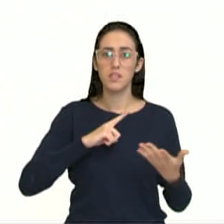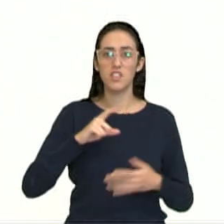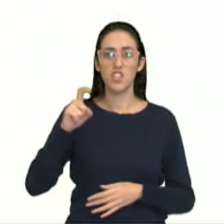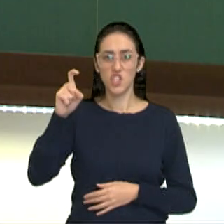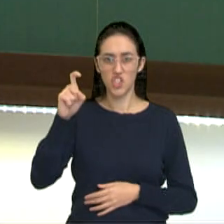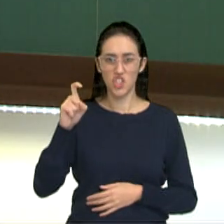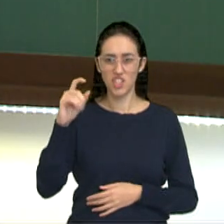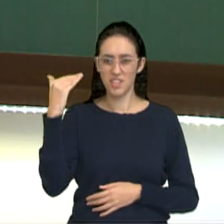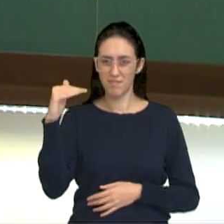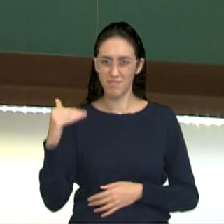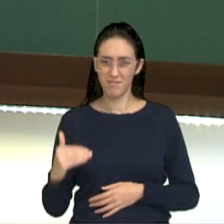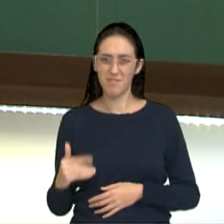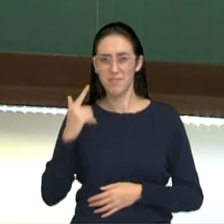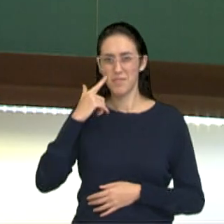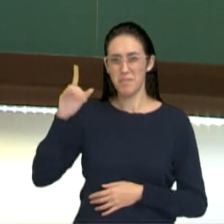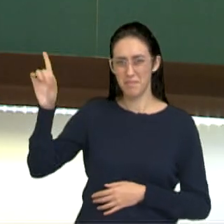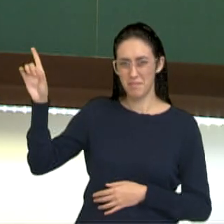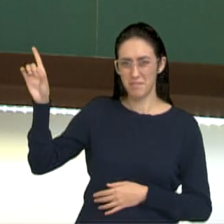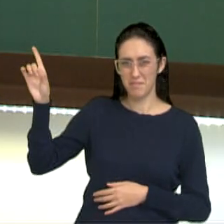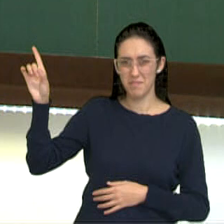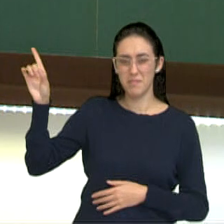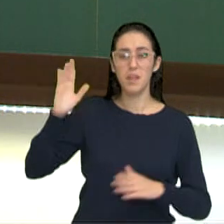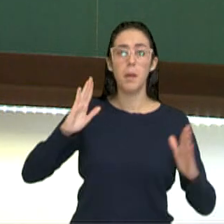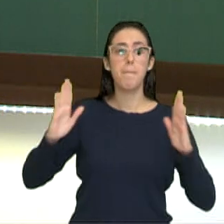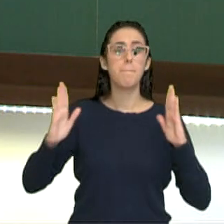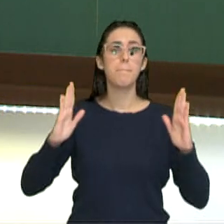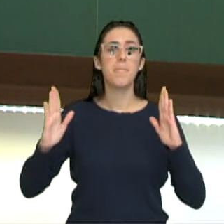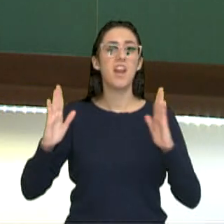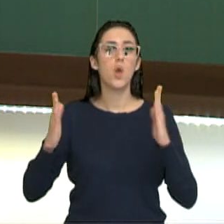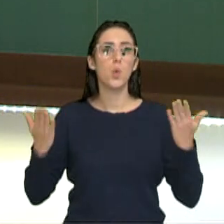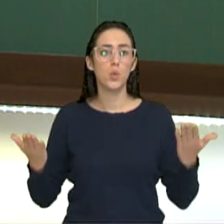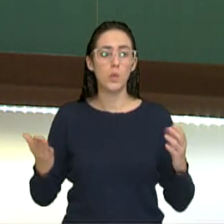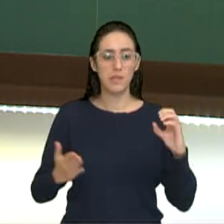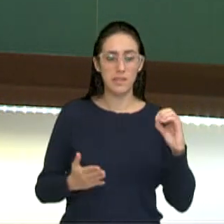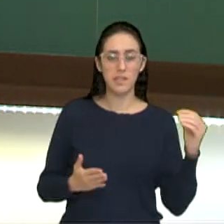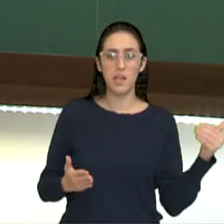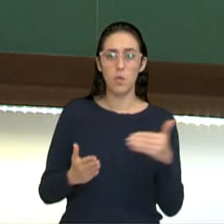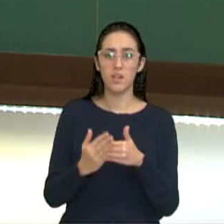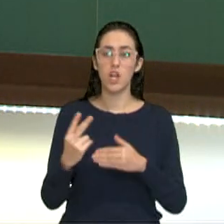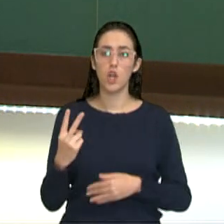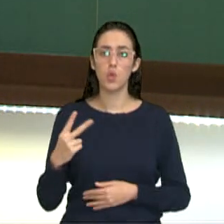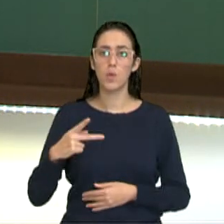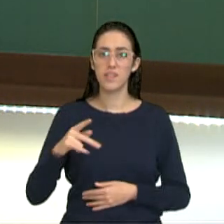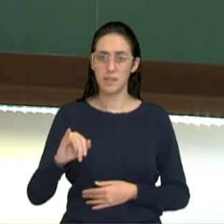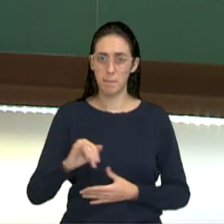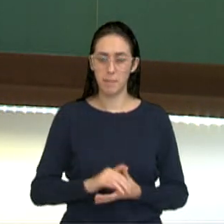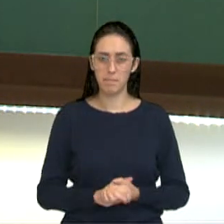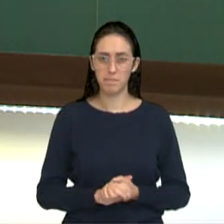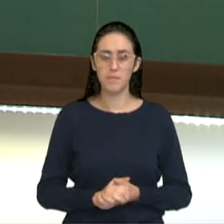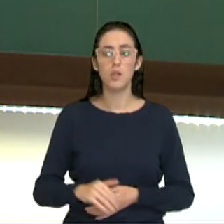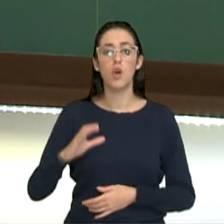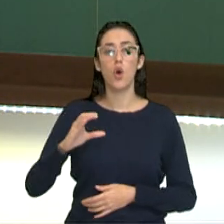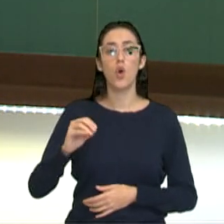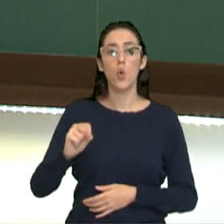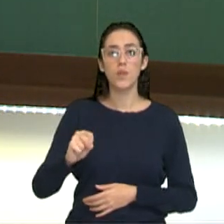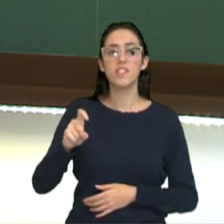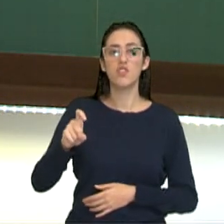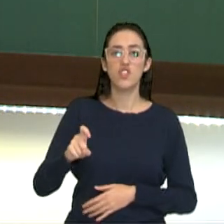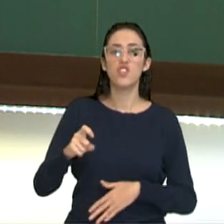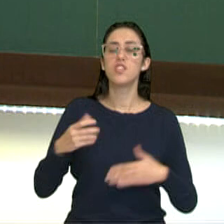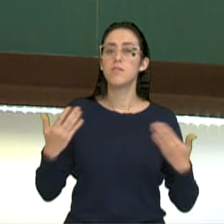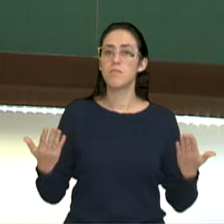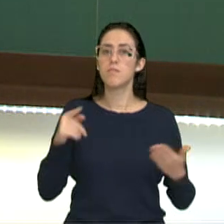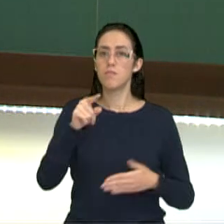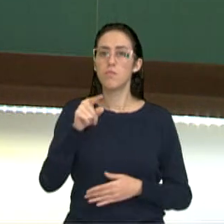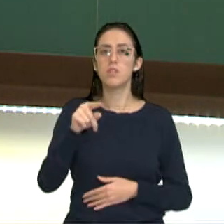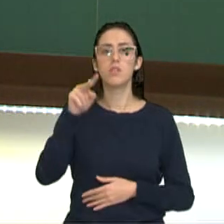x, eu coloco o meu período lá de 0 a 2π. No cosseno de x, eu vou lá